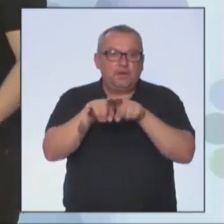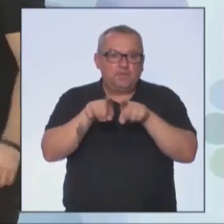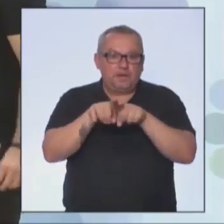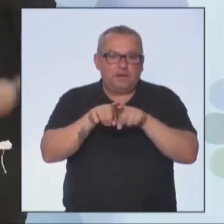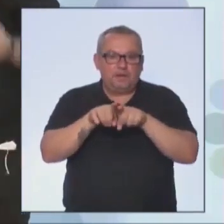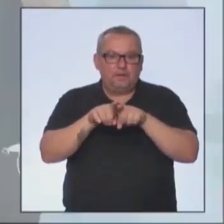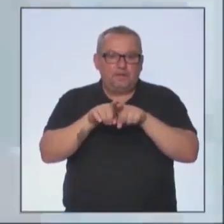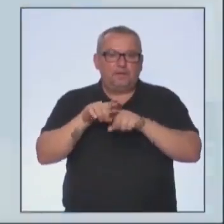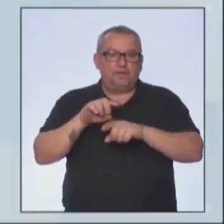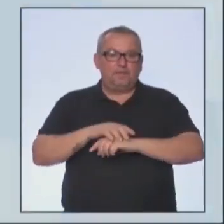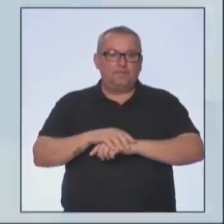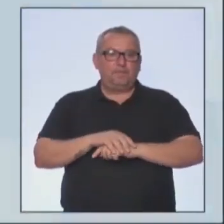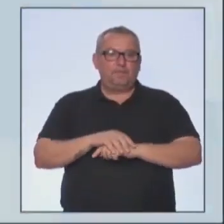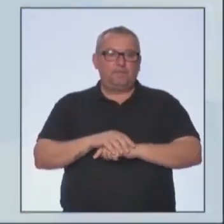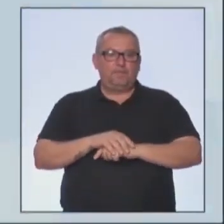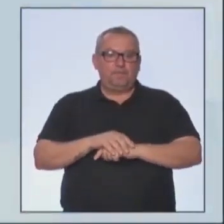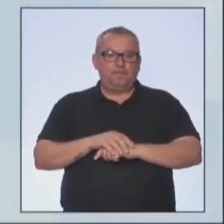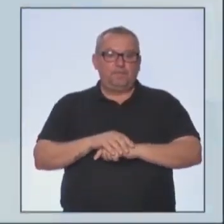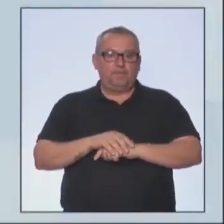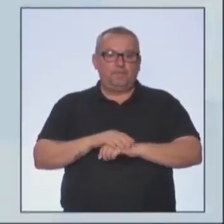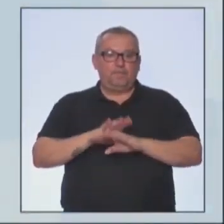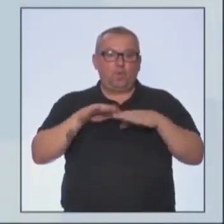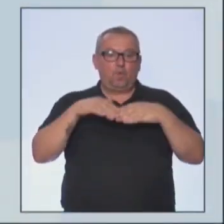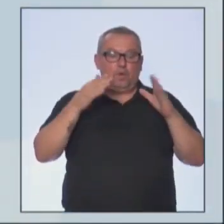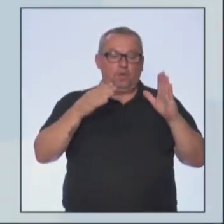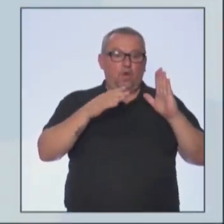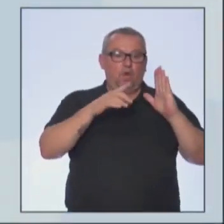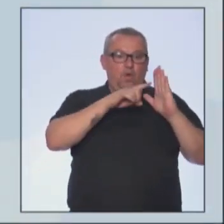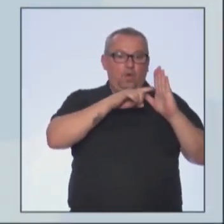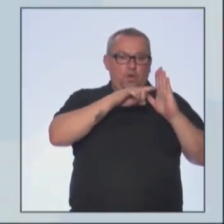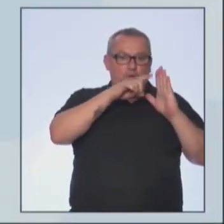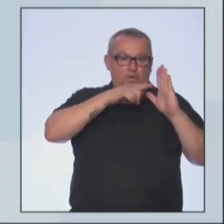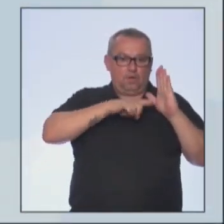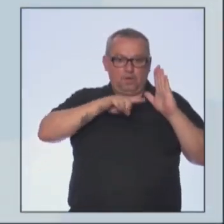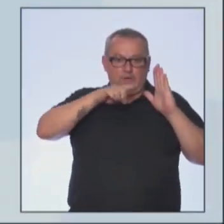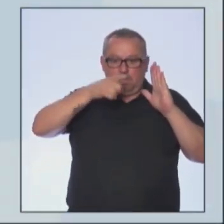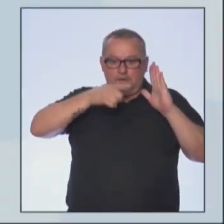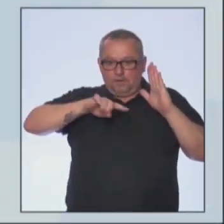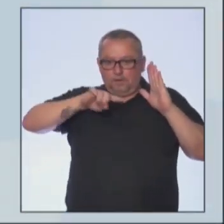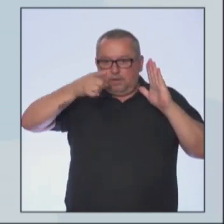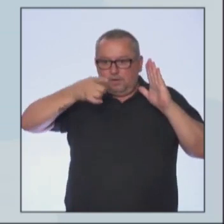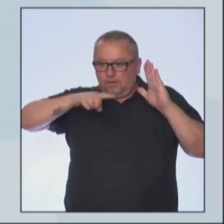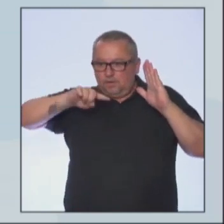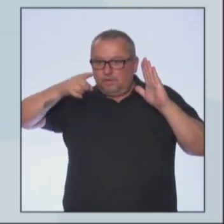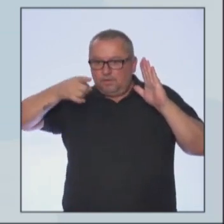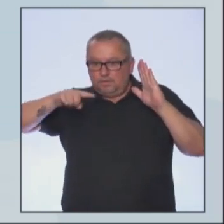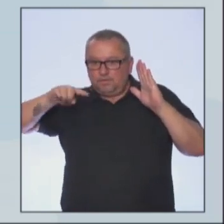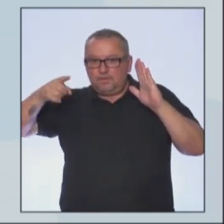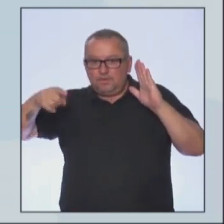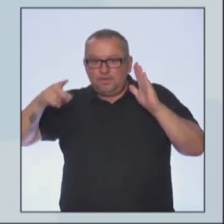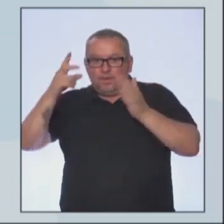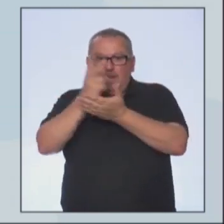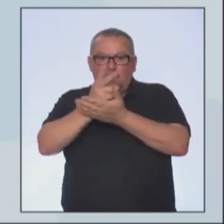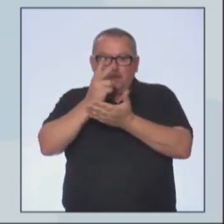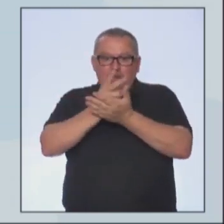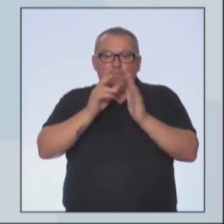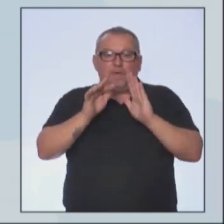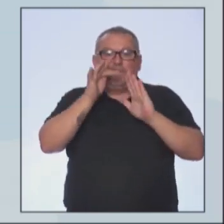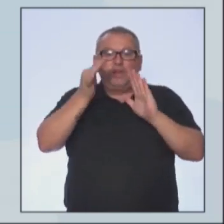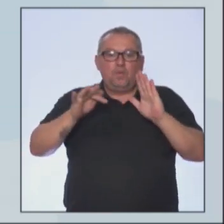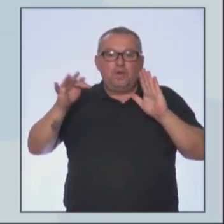passar aí na tela. Bom, quando a gente tinha só os dois diapasões, eles emitem a mesma nota, ou seja, eles têm a mesma